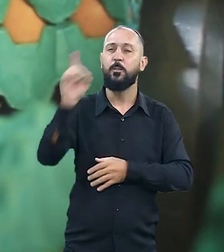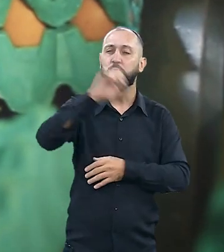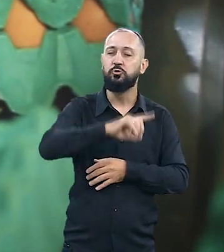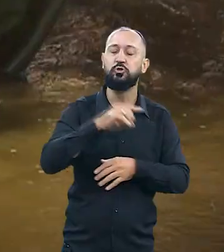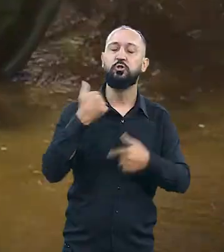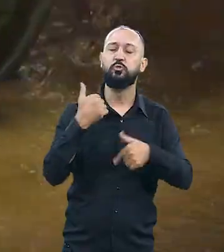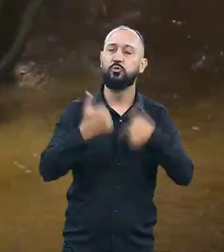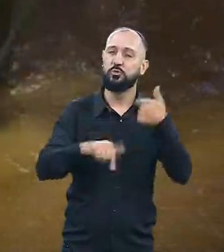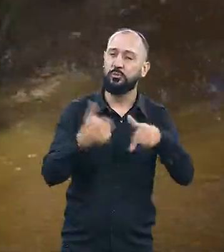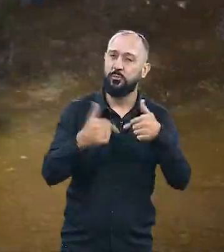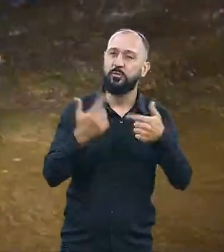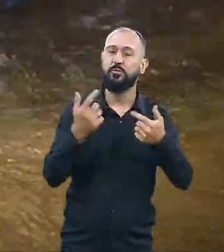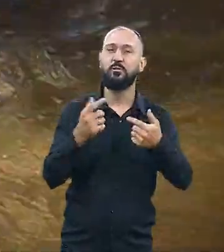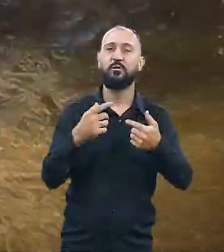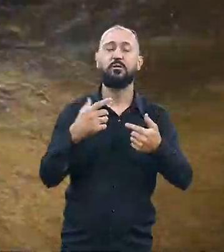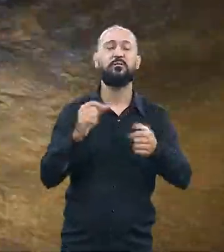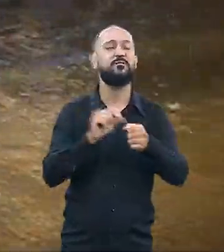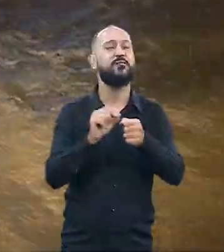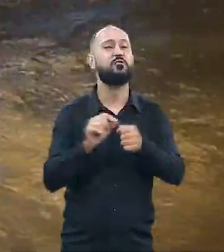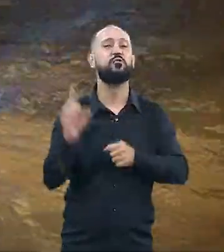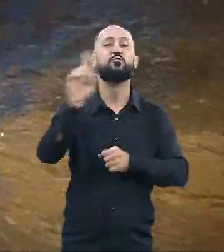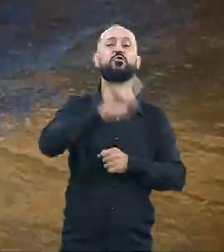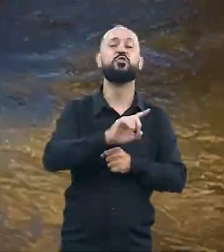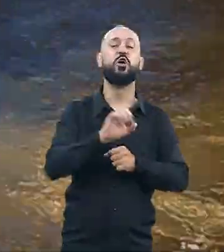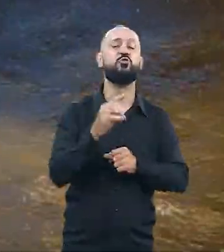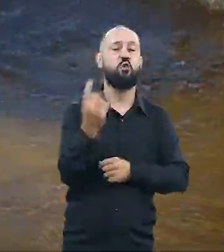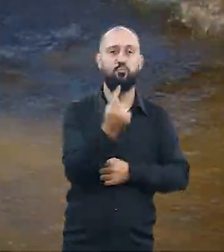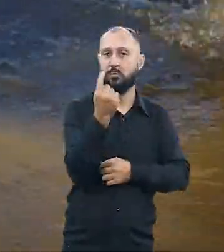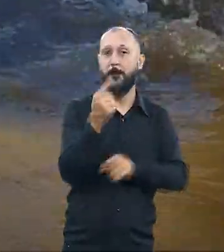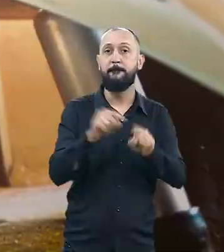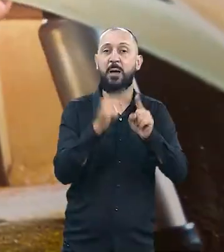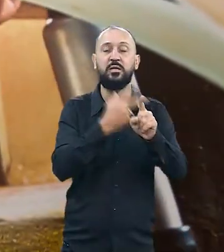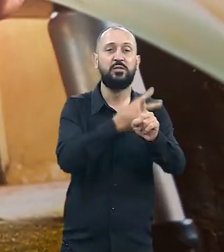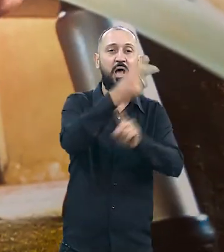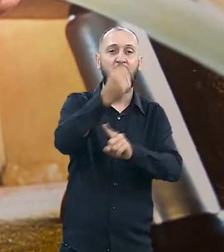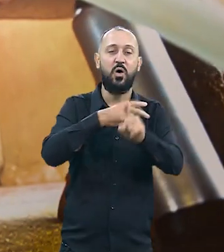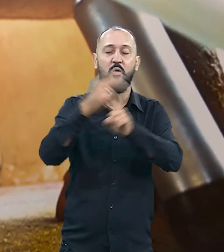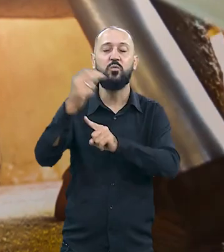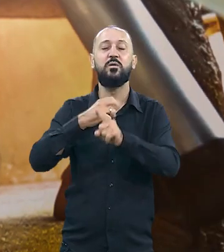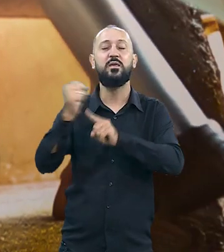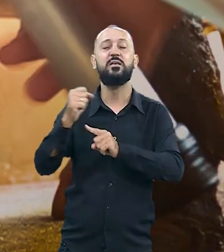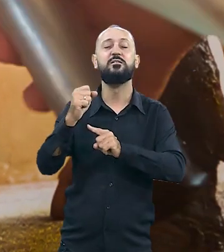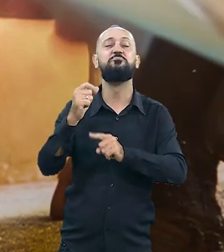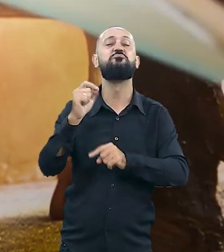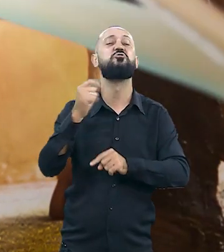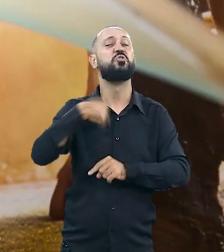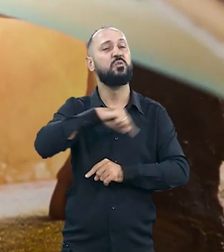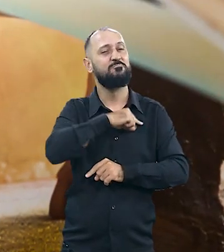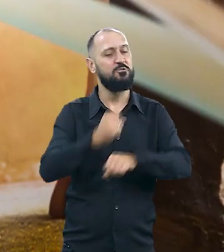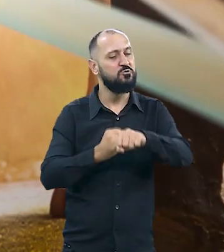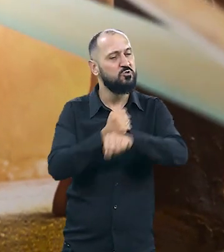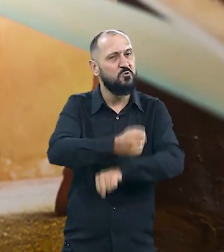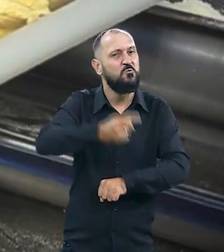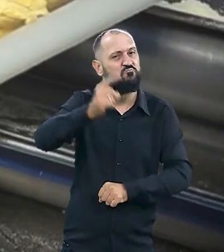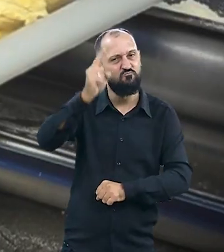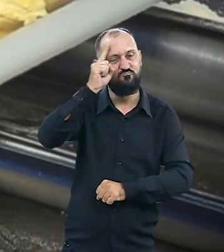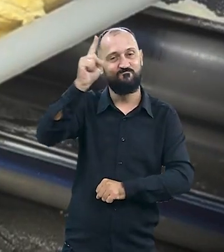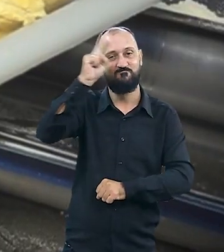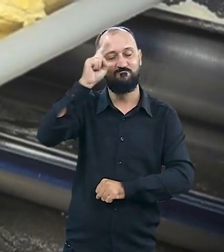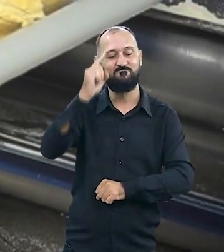evoluir. No Dia do Trabalhador, não se celebra apenas uma data, mas as conquistas daqueles que se